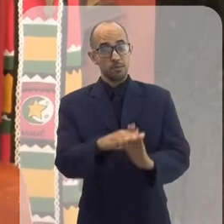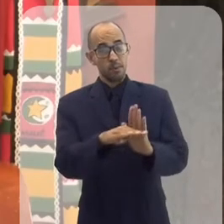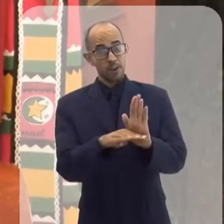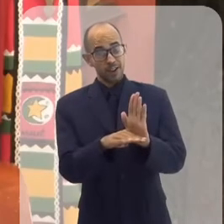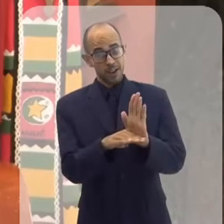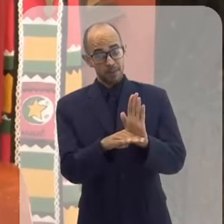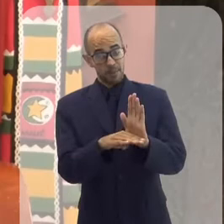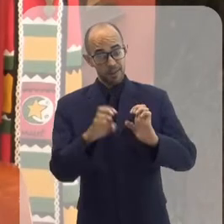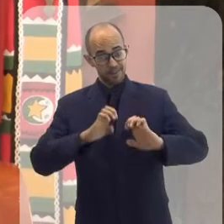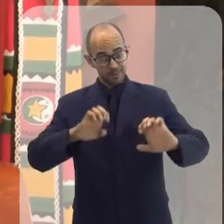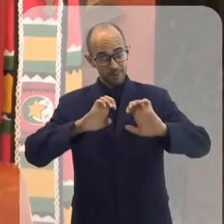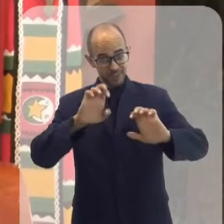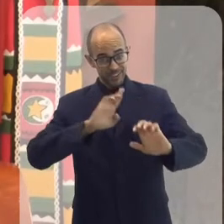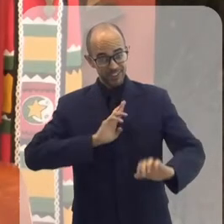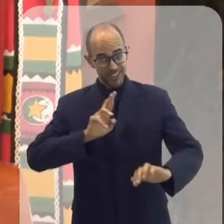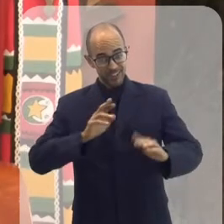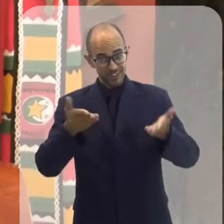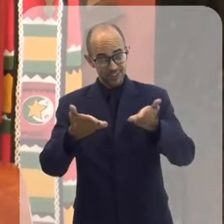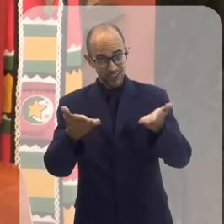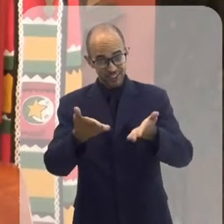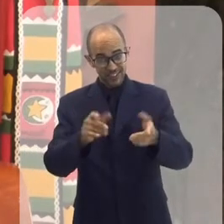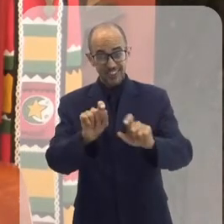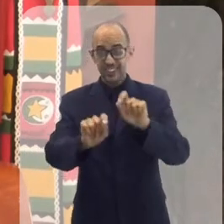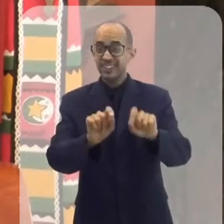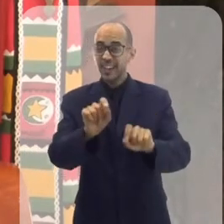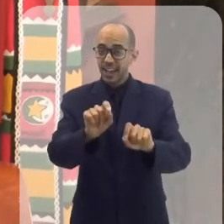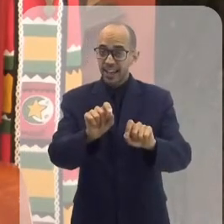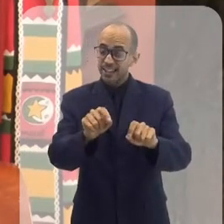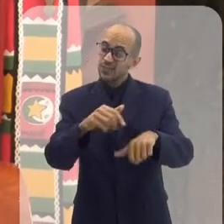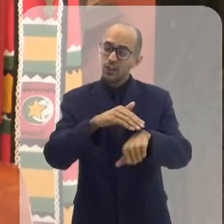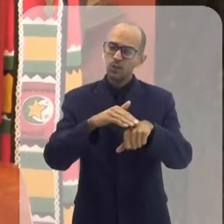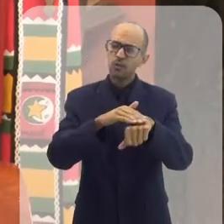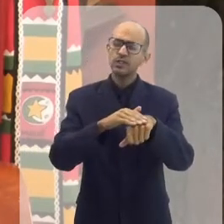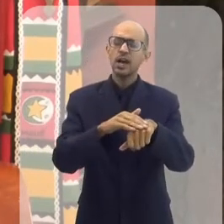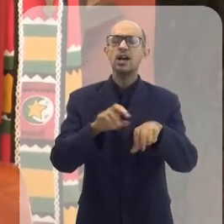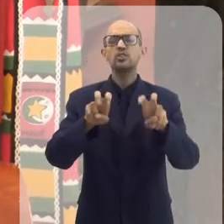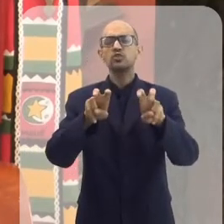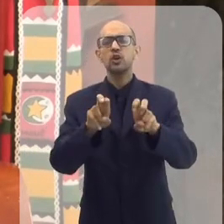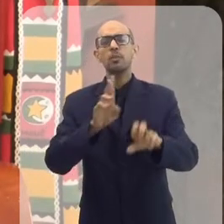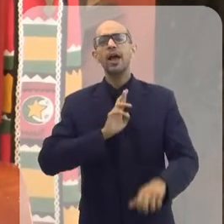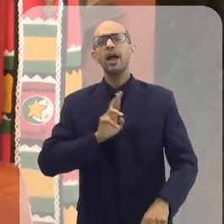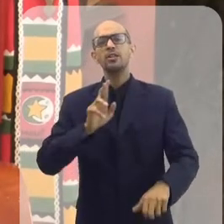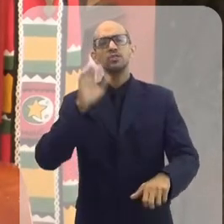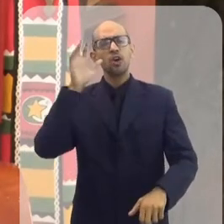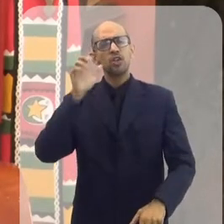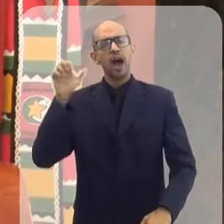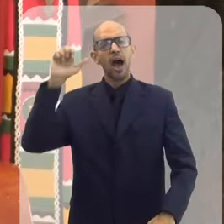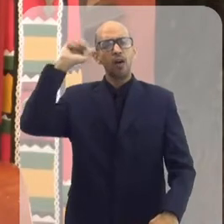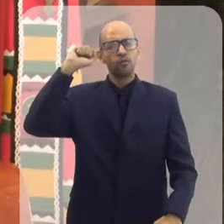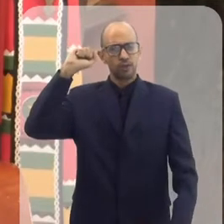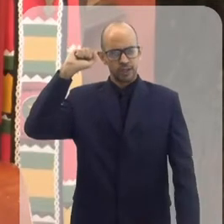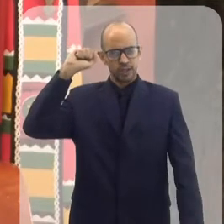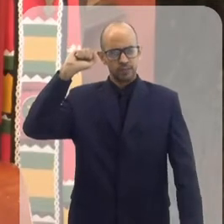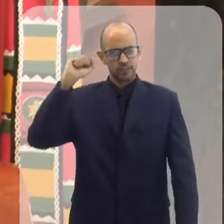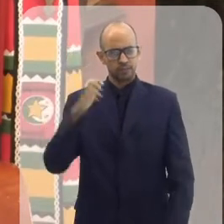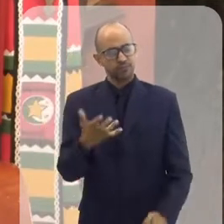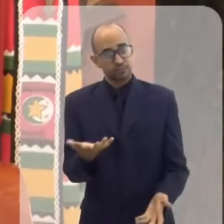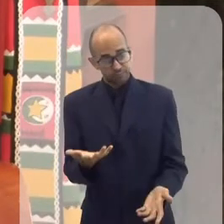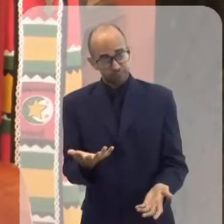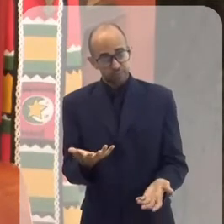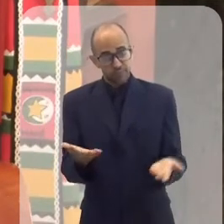o programa SOS religião de hoje Oi vamos conversar um pouco sobre matrizes africanas